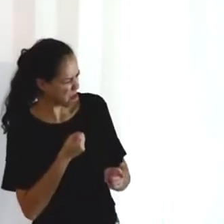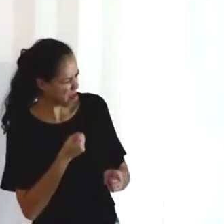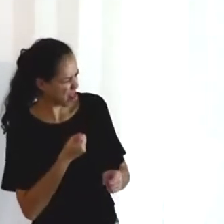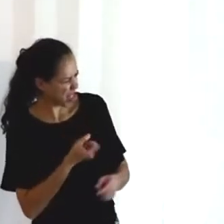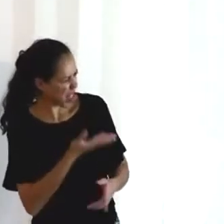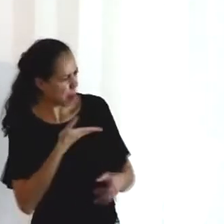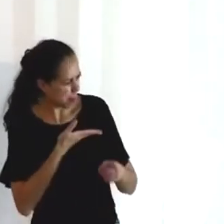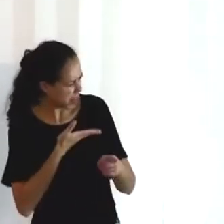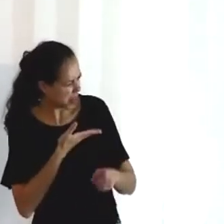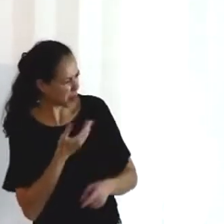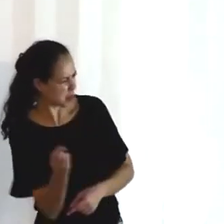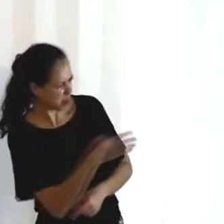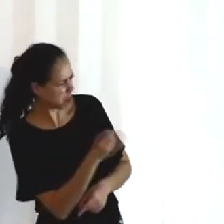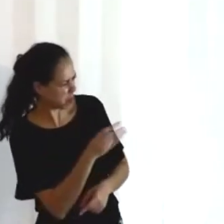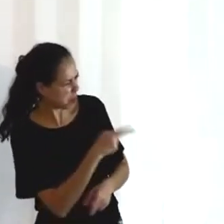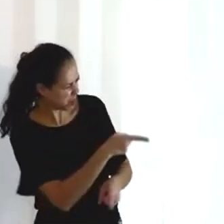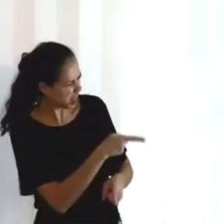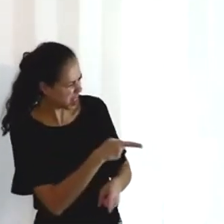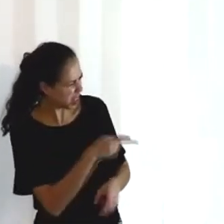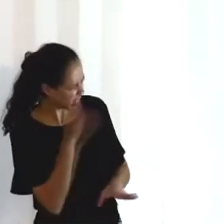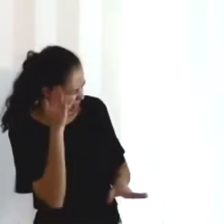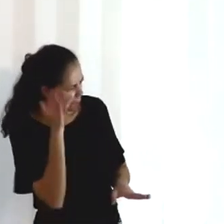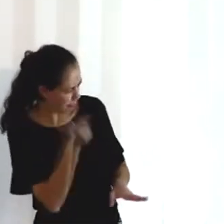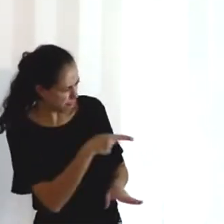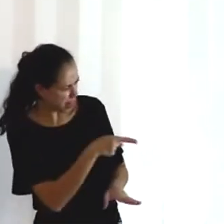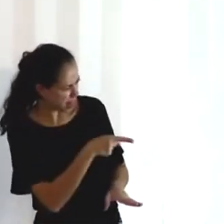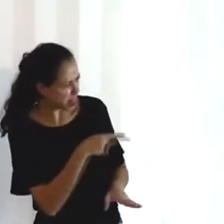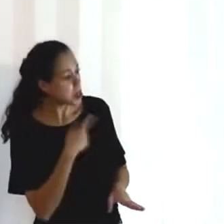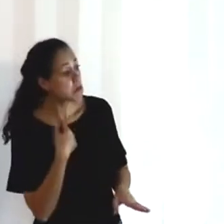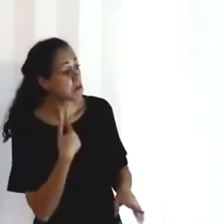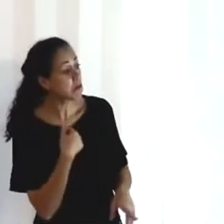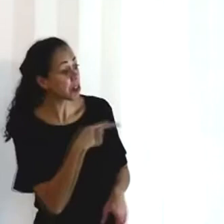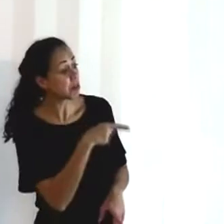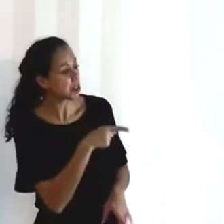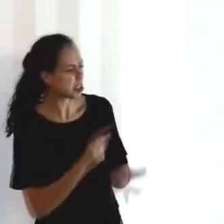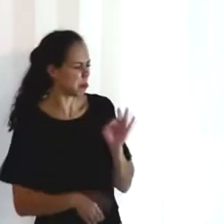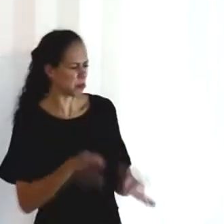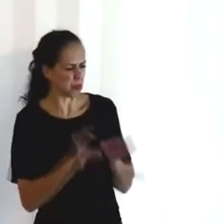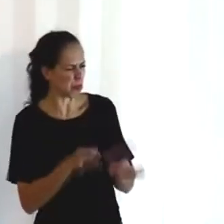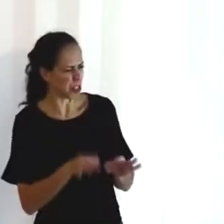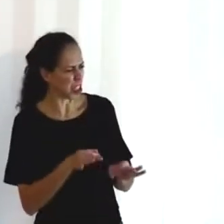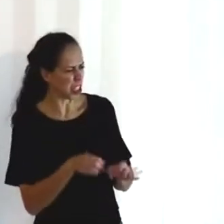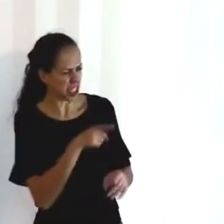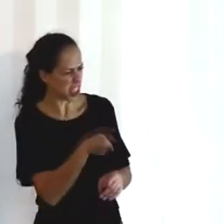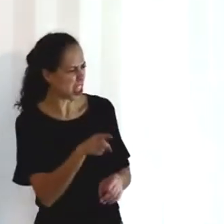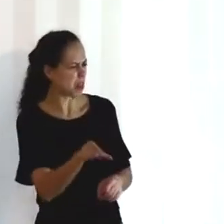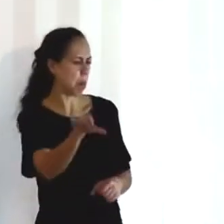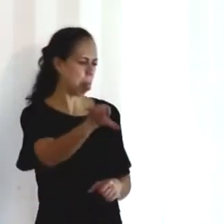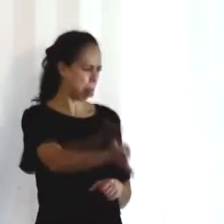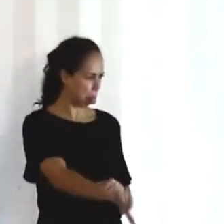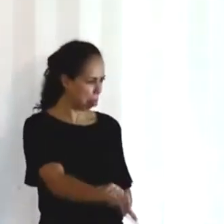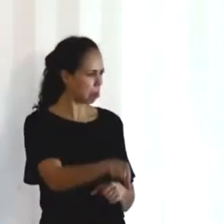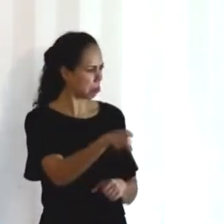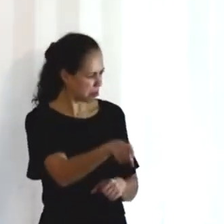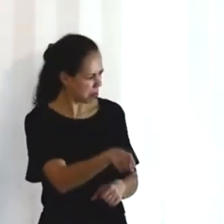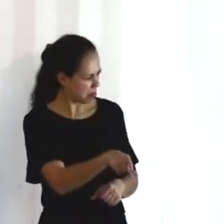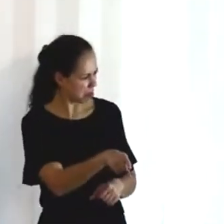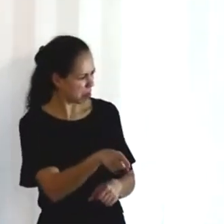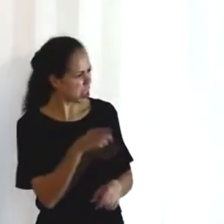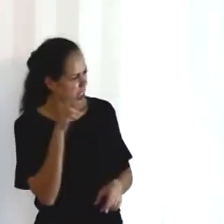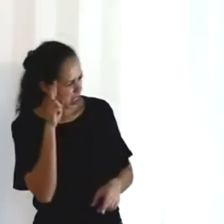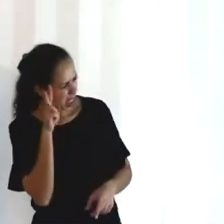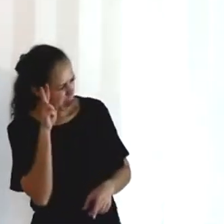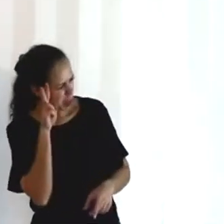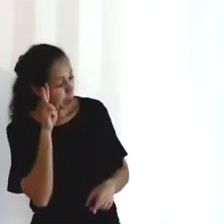Sabe aquela ira que você tem daqueles amiguinhos? Sabe aquela vontade que você tem de que tudo vá mal a eles? É como se você